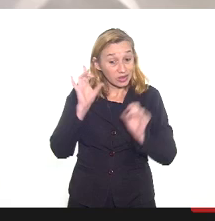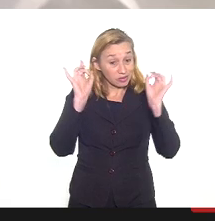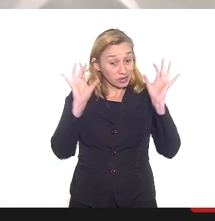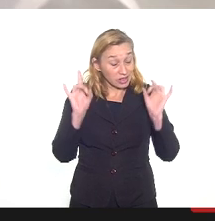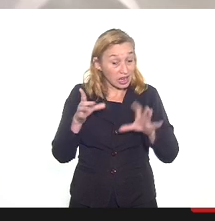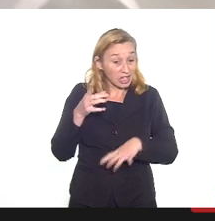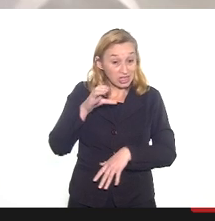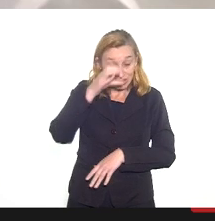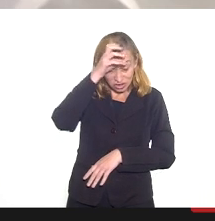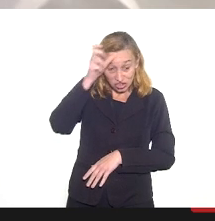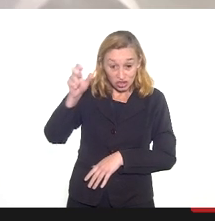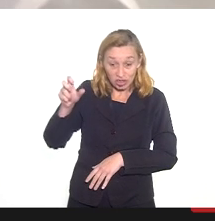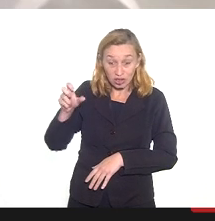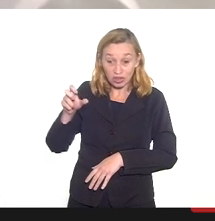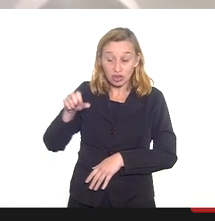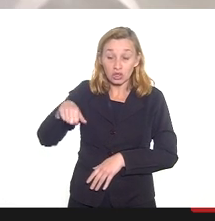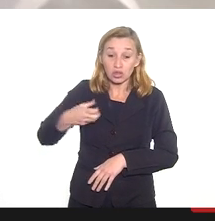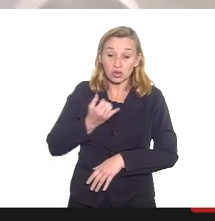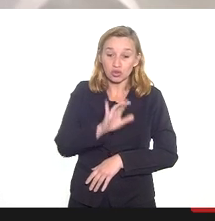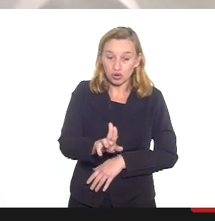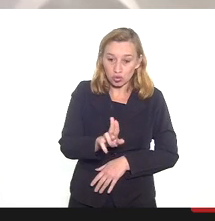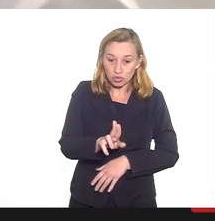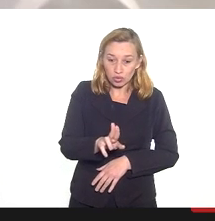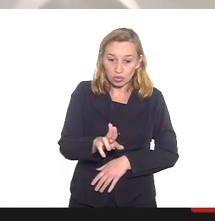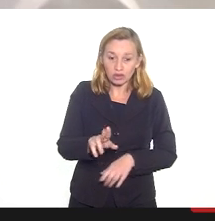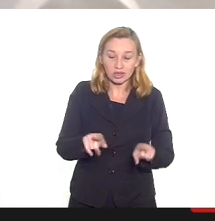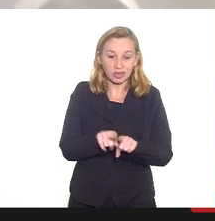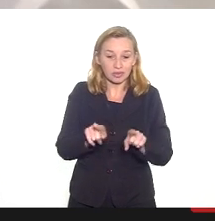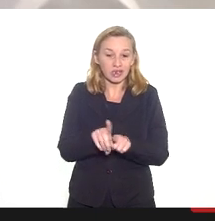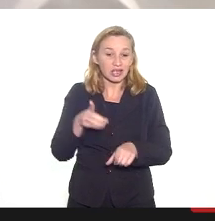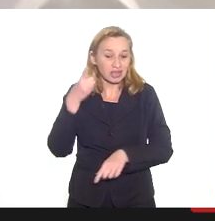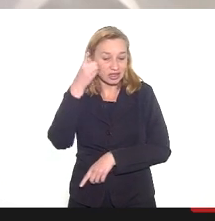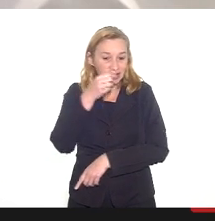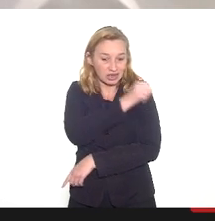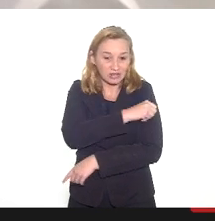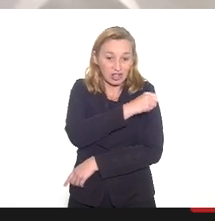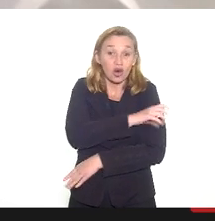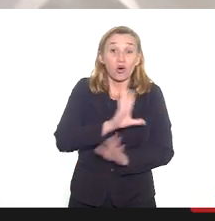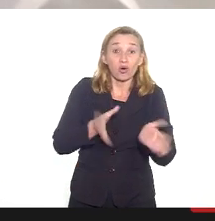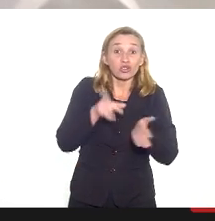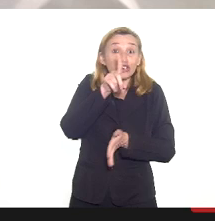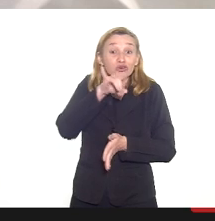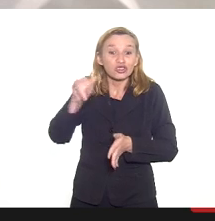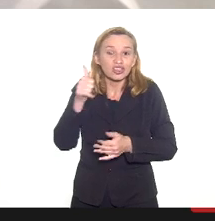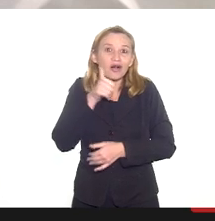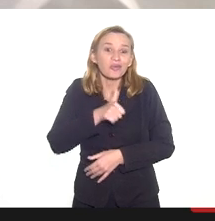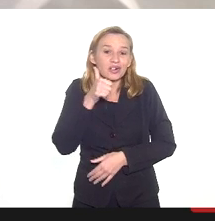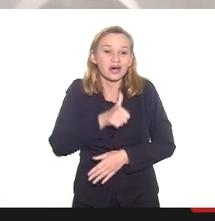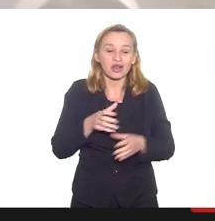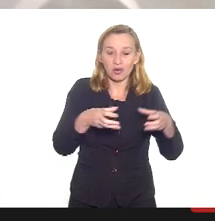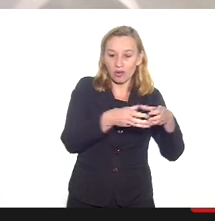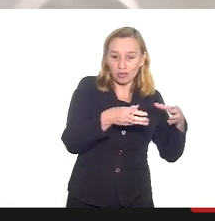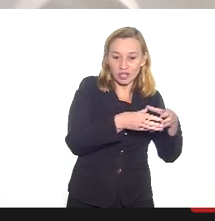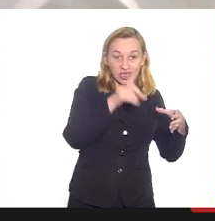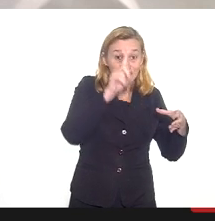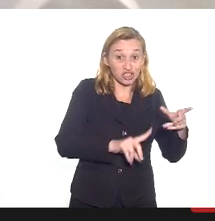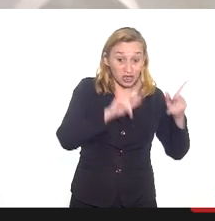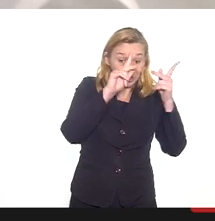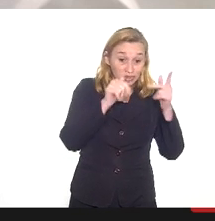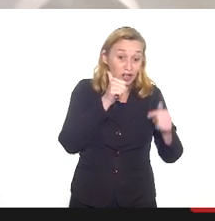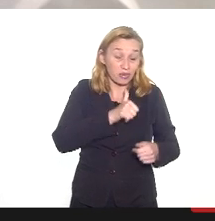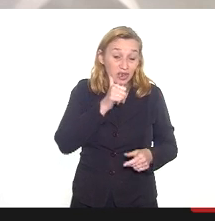e à deputada enfermeira Rejane, hoje é o Dia das Mulheres. Agora de manhã, a Comissão de Direitos da Mulher